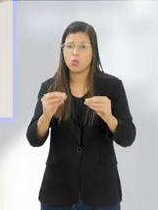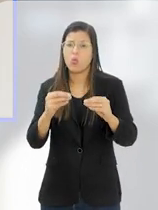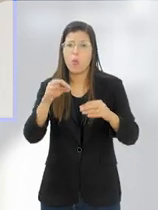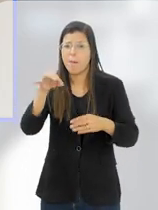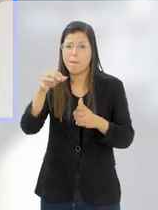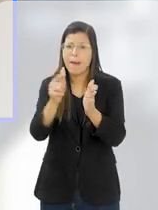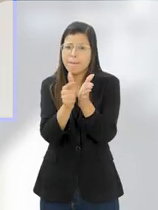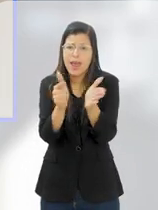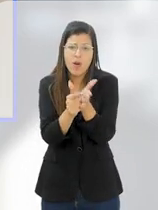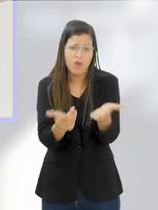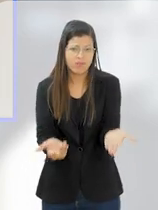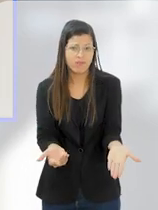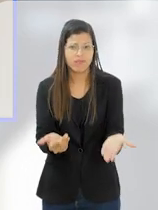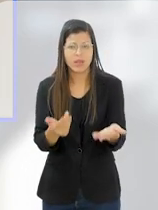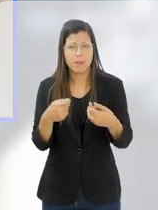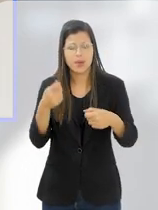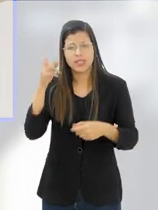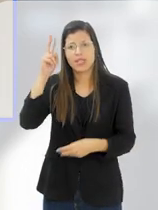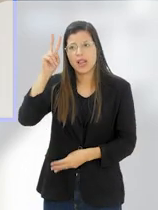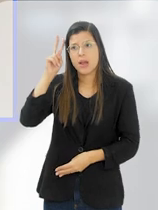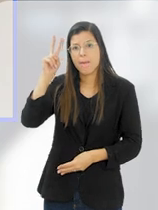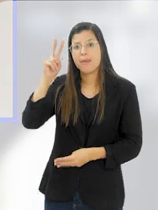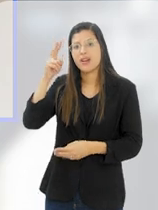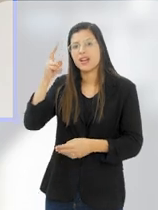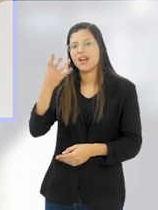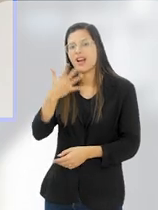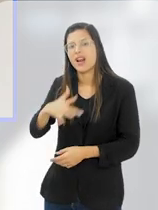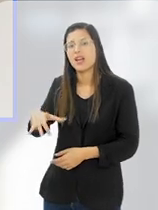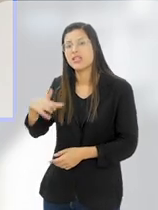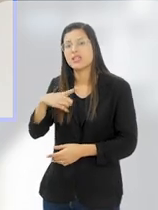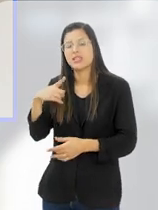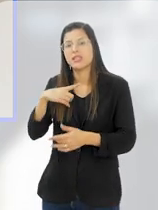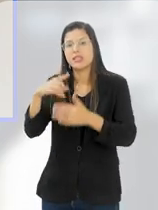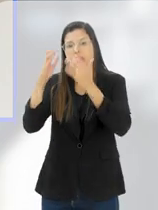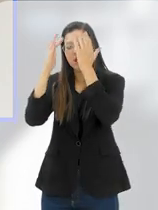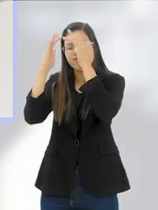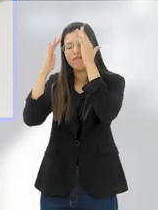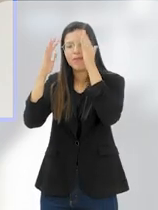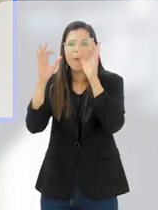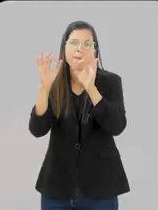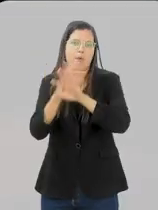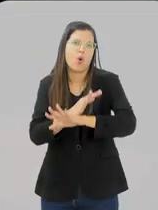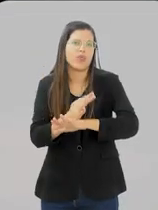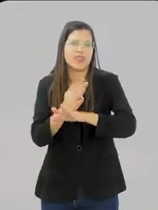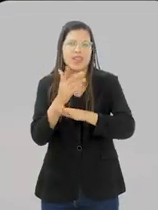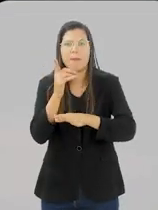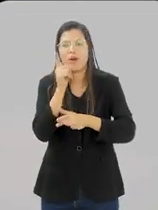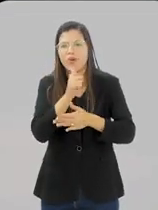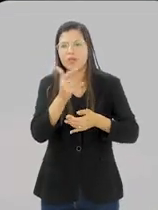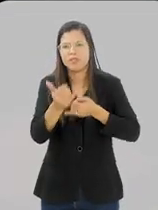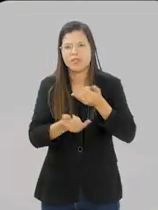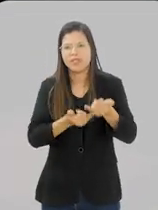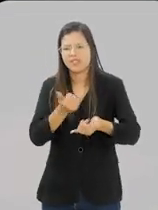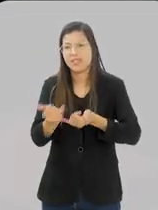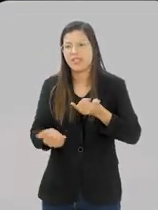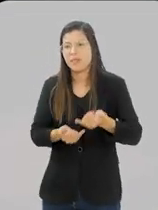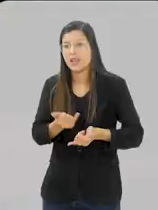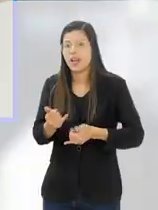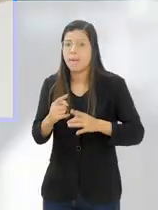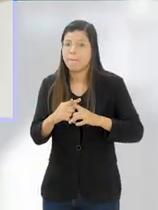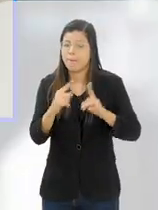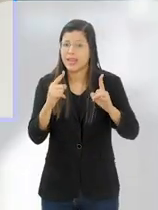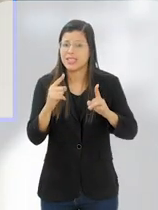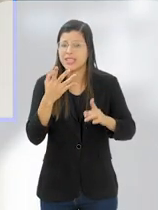papel, né? A gente tem que lembrar que criança tem um circuito pronto para brincar, a gente não precisa ensinar elas agora. Uma criança que passa 6 horas por dia